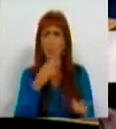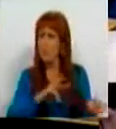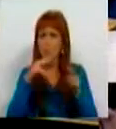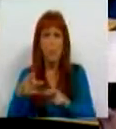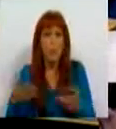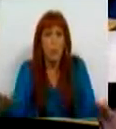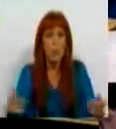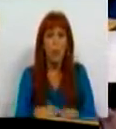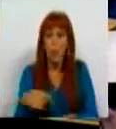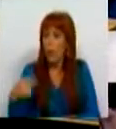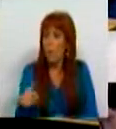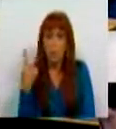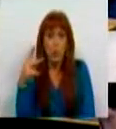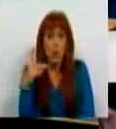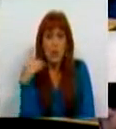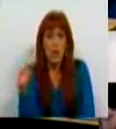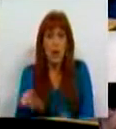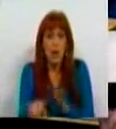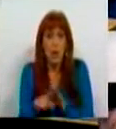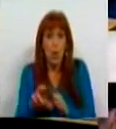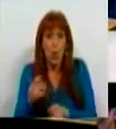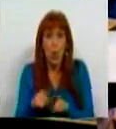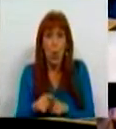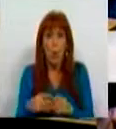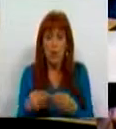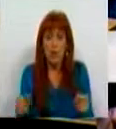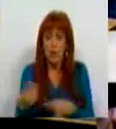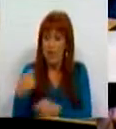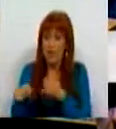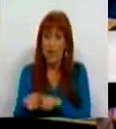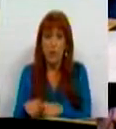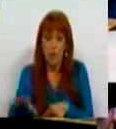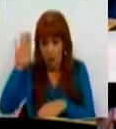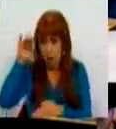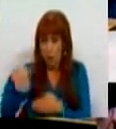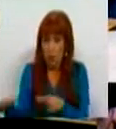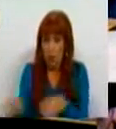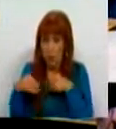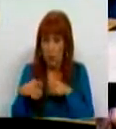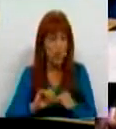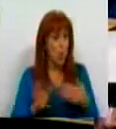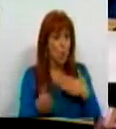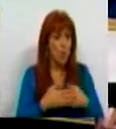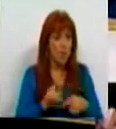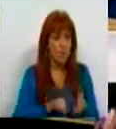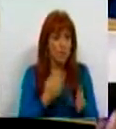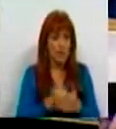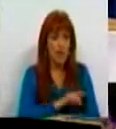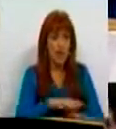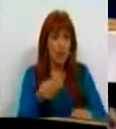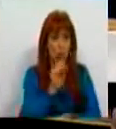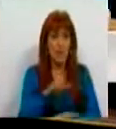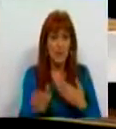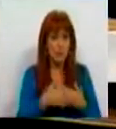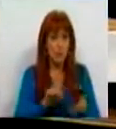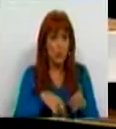transição. E portanto só havia aqui 2 saídas legais. Ou a resolução com venda, que foi a solução adotada, ou a liquidação do banco. E a